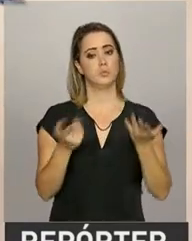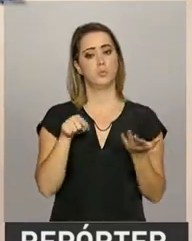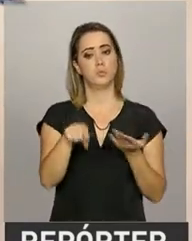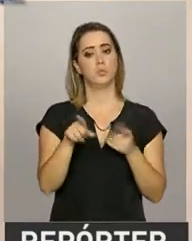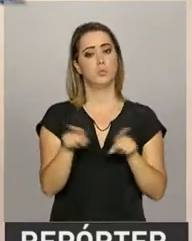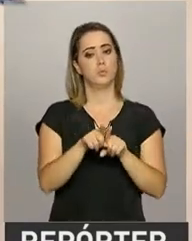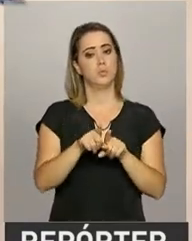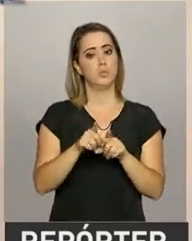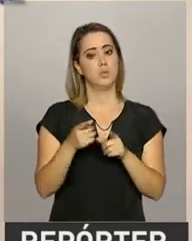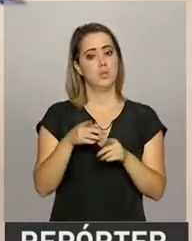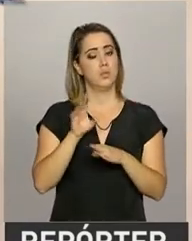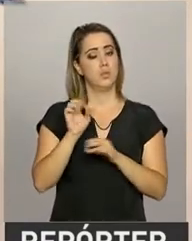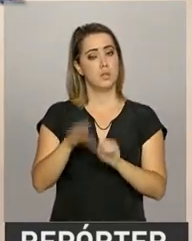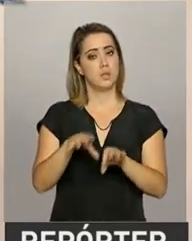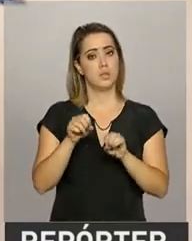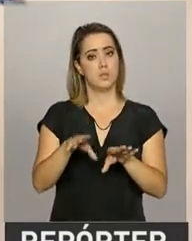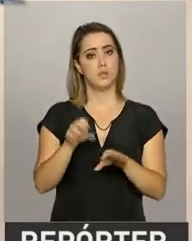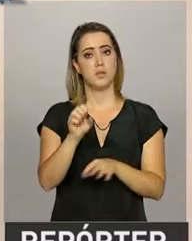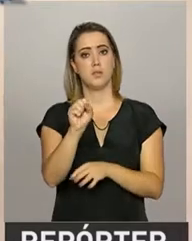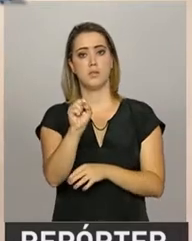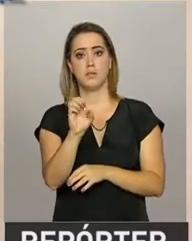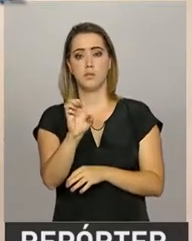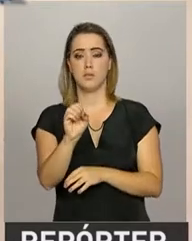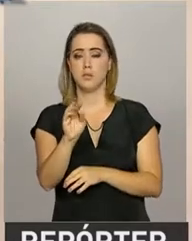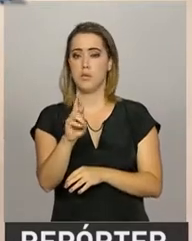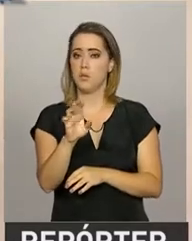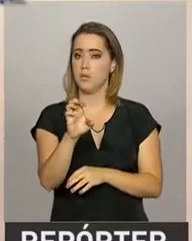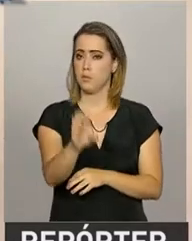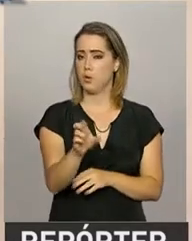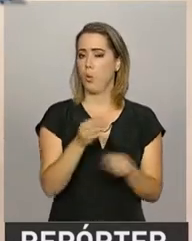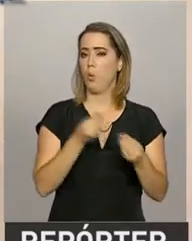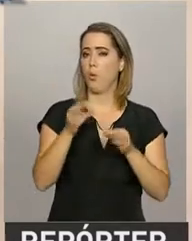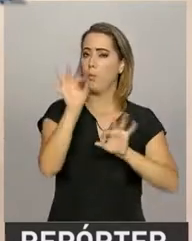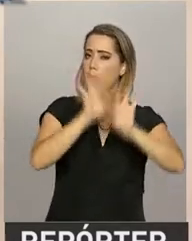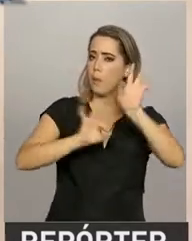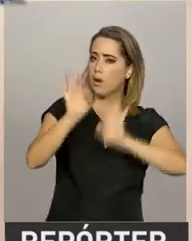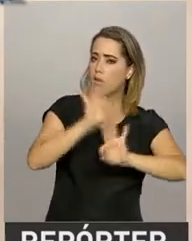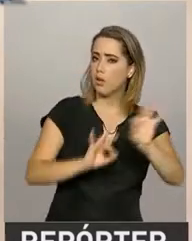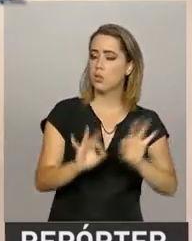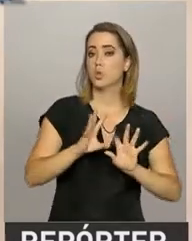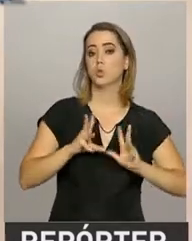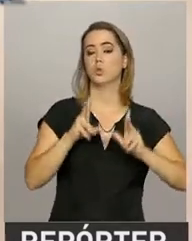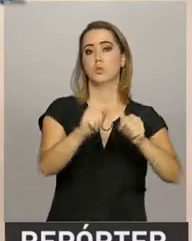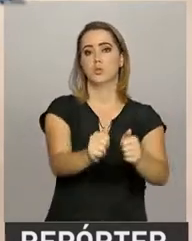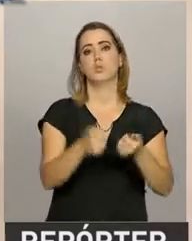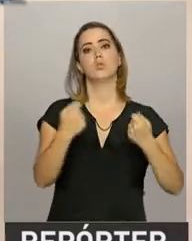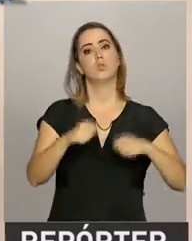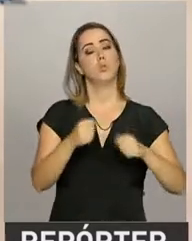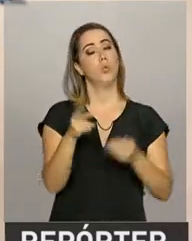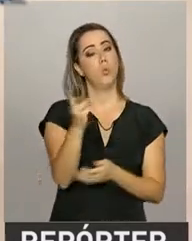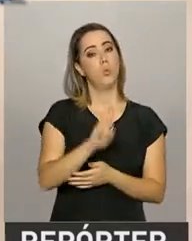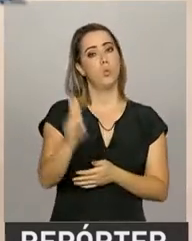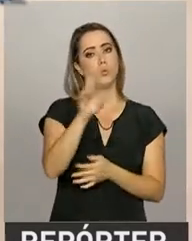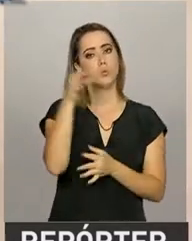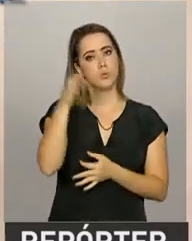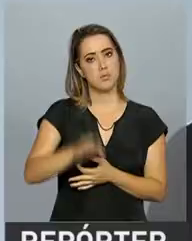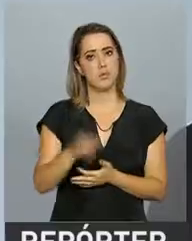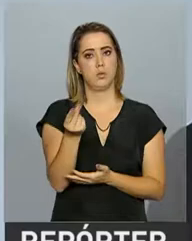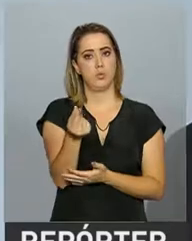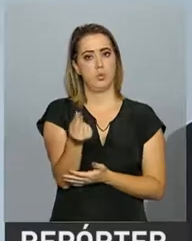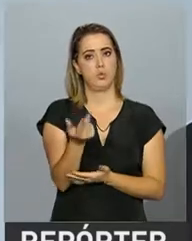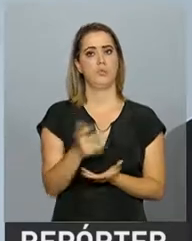ser orientado pelo Sebrae, que vai auxiliar os empreendedores no planejamento sobre a necessidade e a forma de utilização do